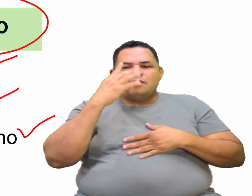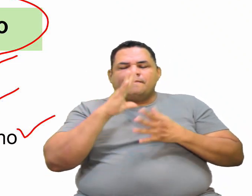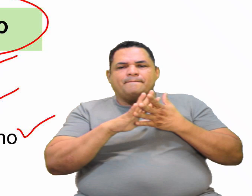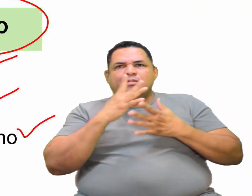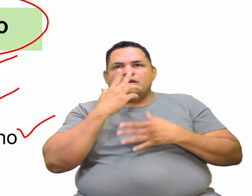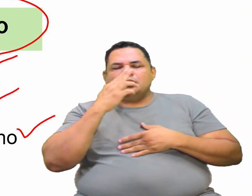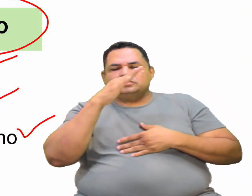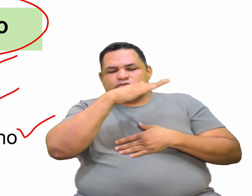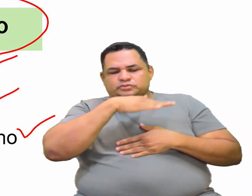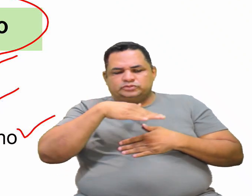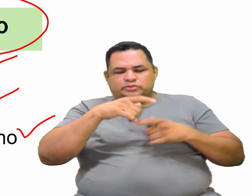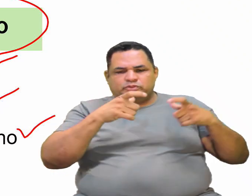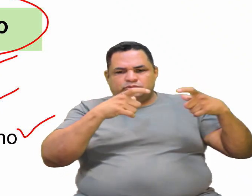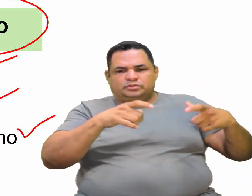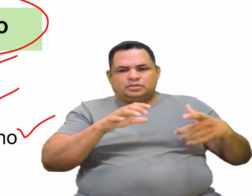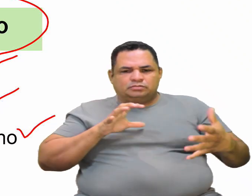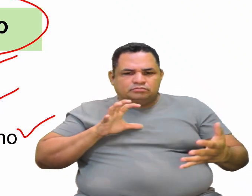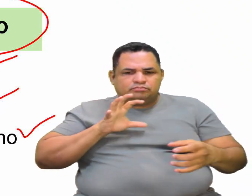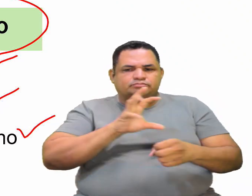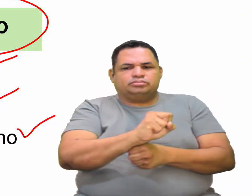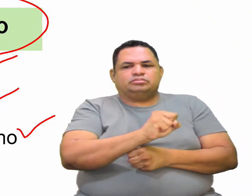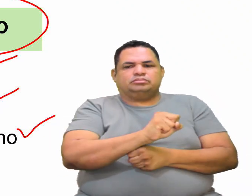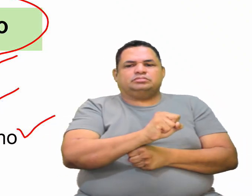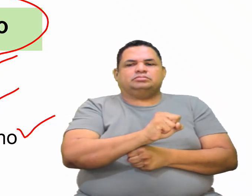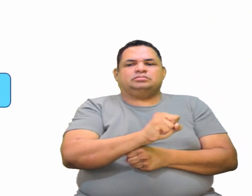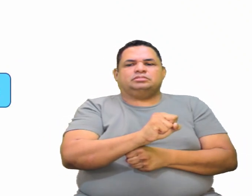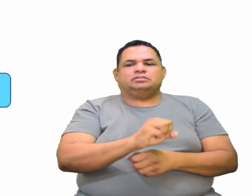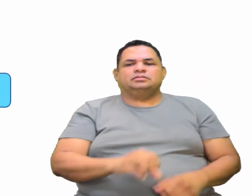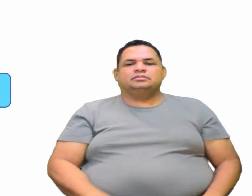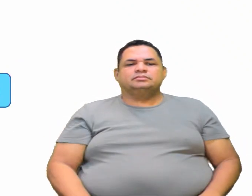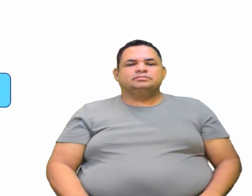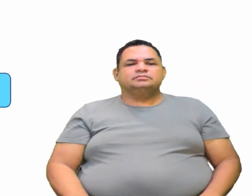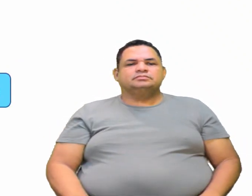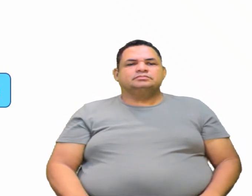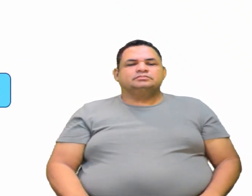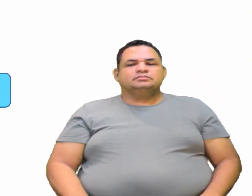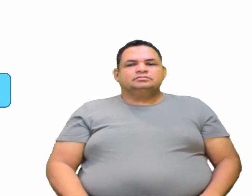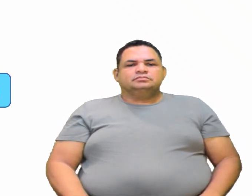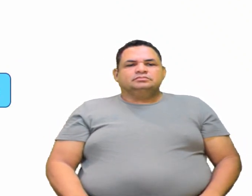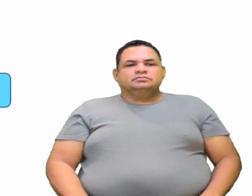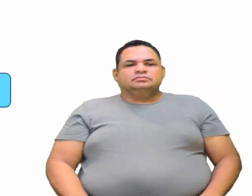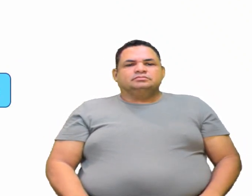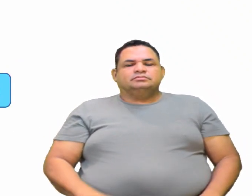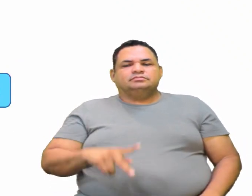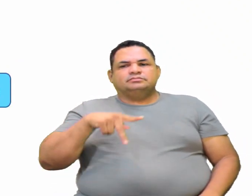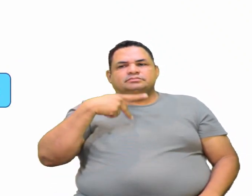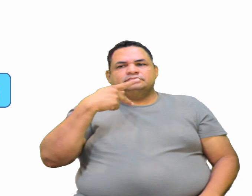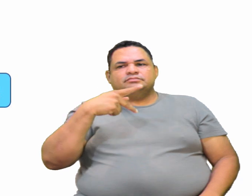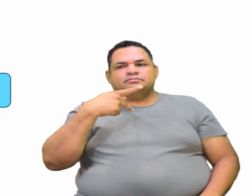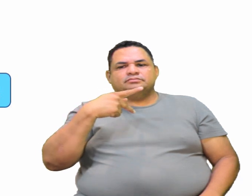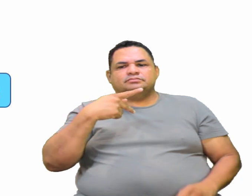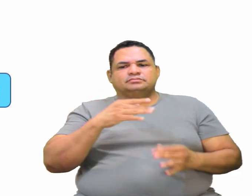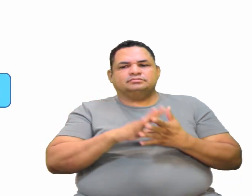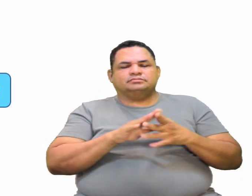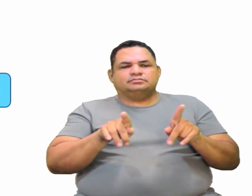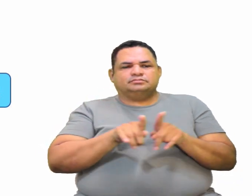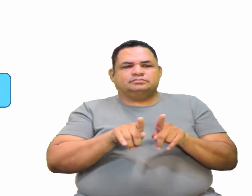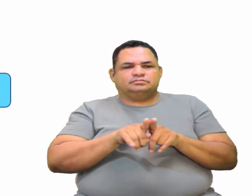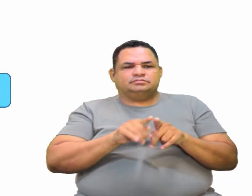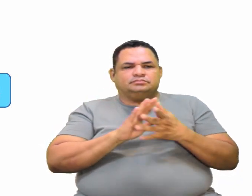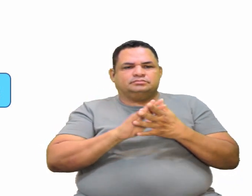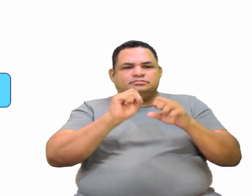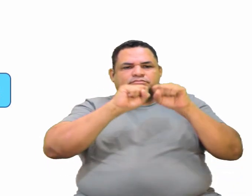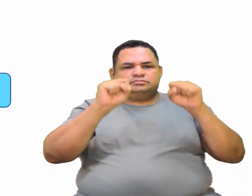outros indivíduos daquele grupo, e aí ele, preda. Isso mesmo. E para finalizar, falamos também dos mecanismos de